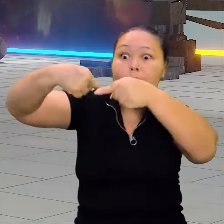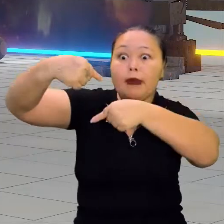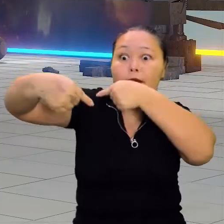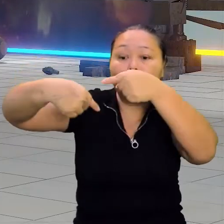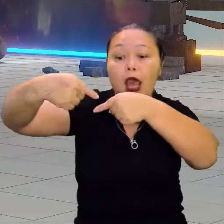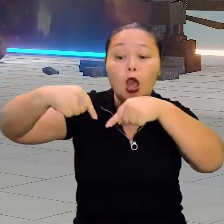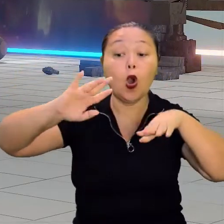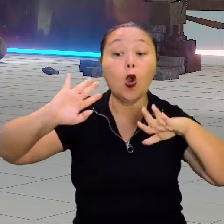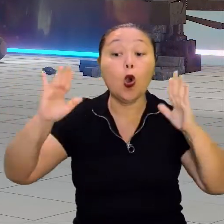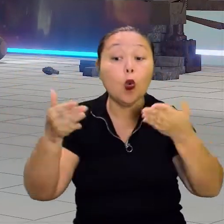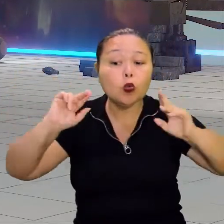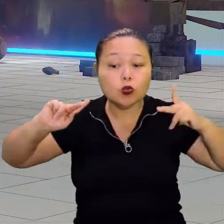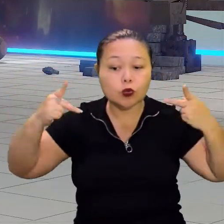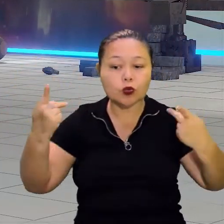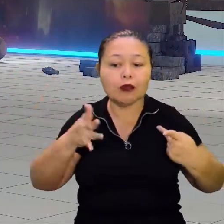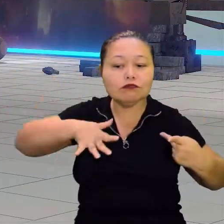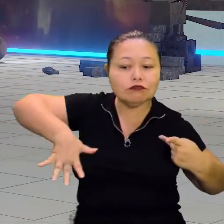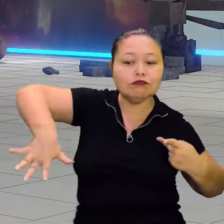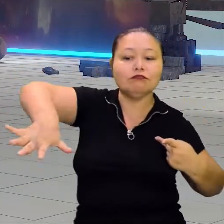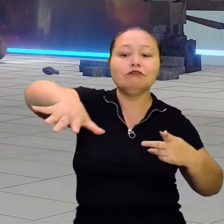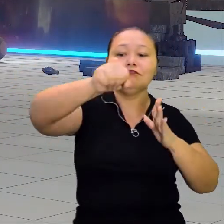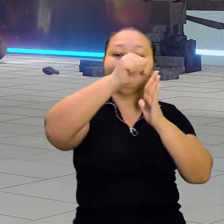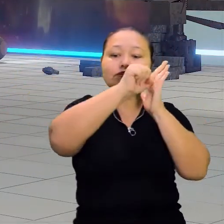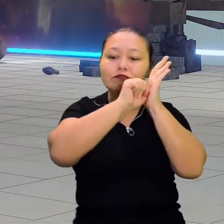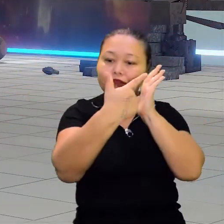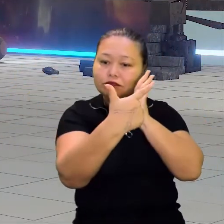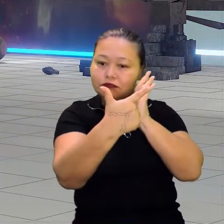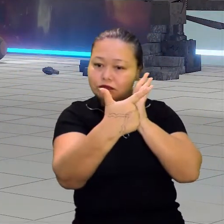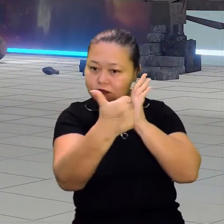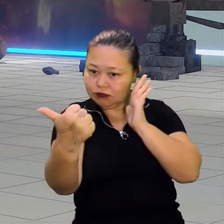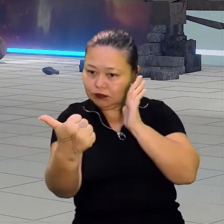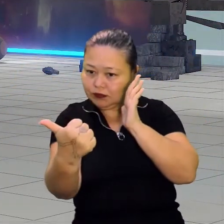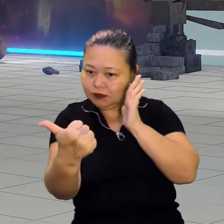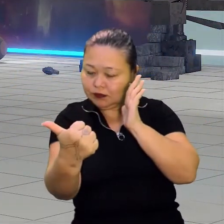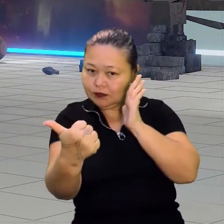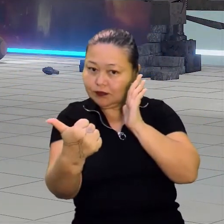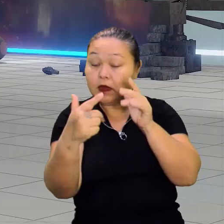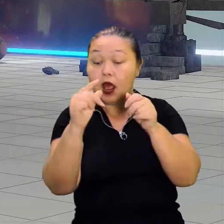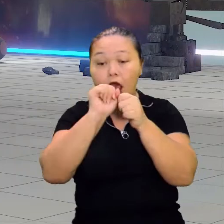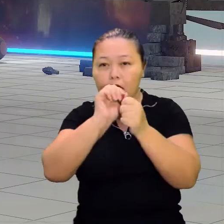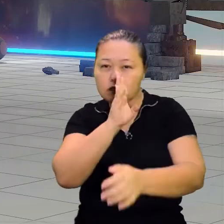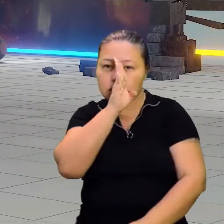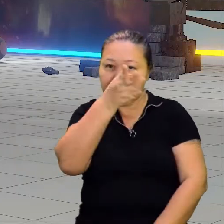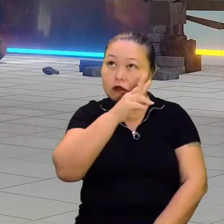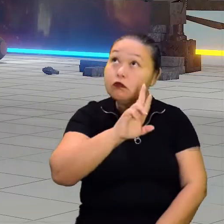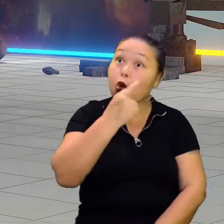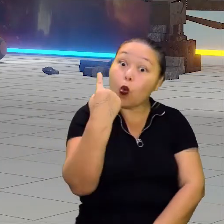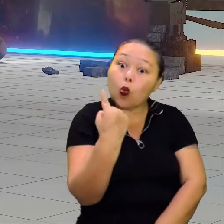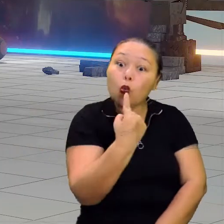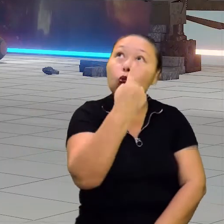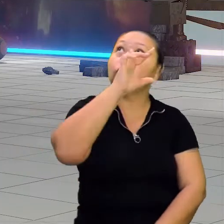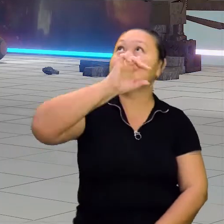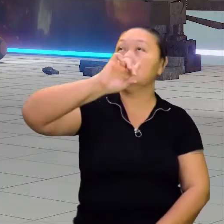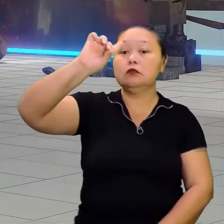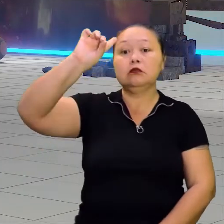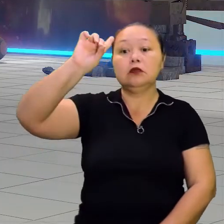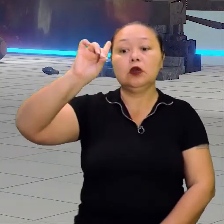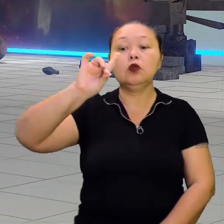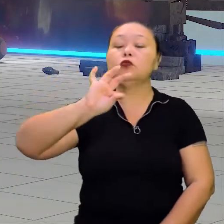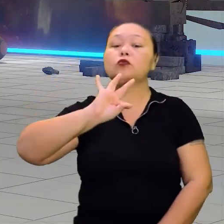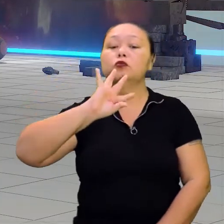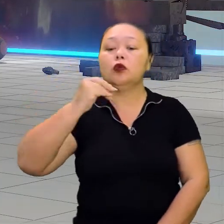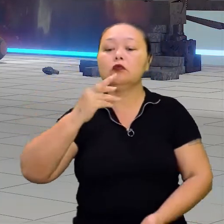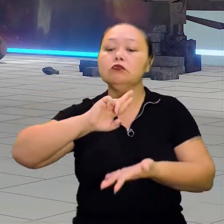Hoje a humanidade, século XXI, é monoteísta. E todas as